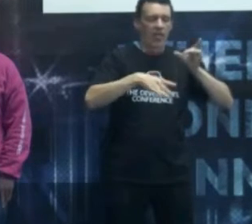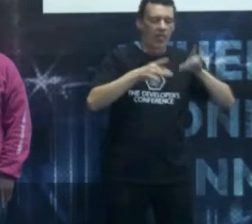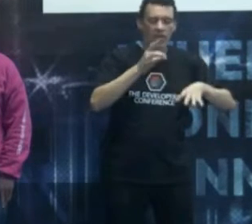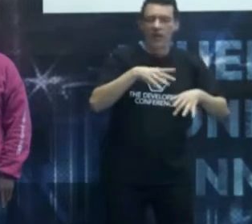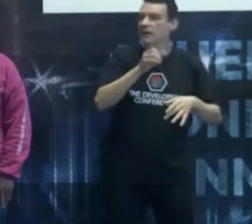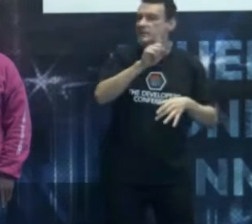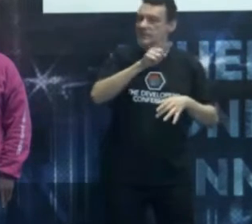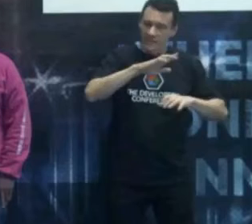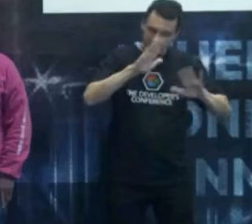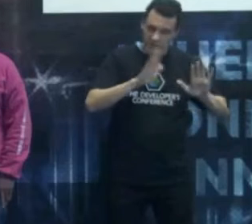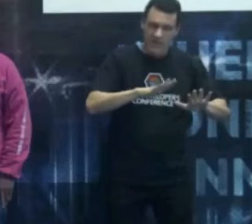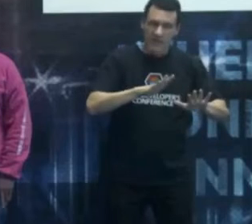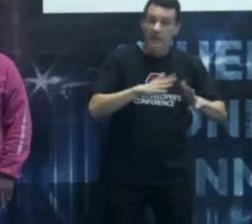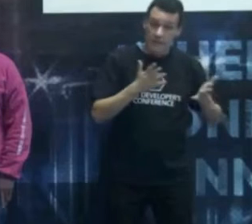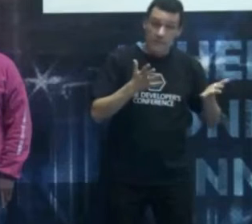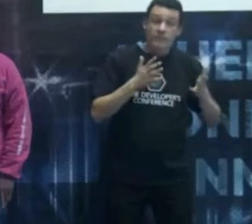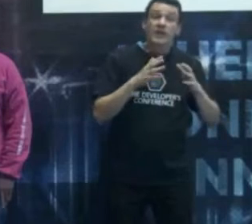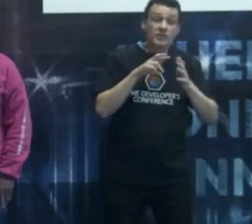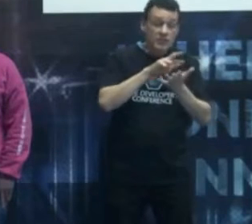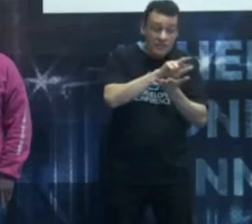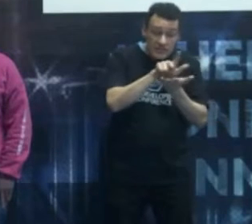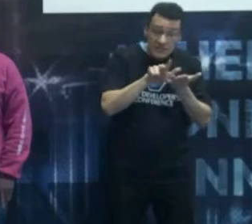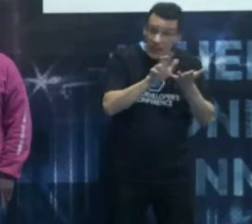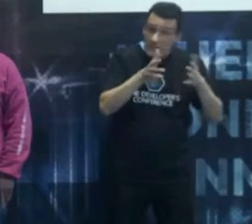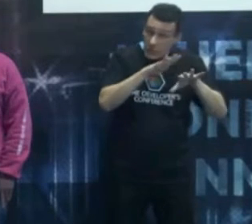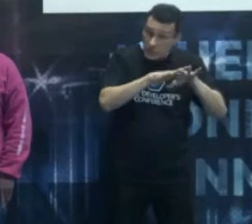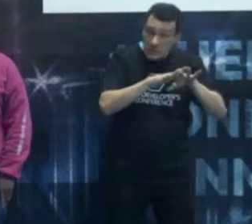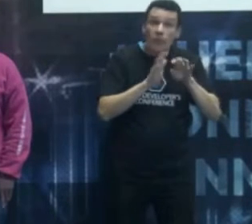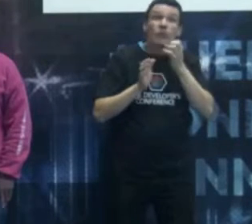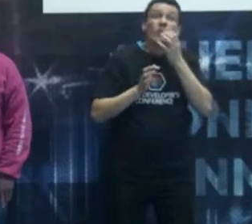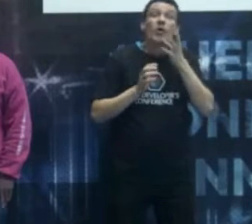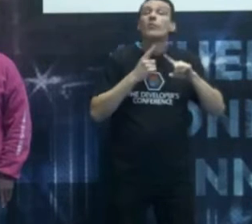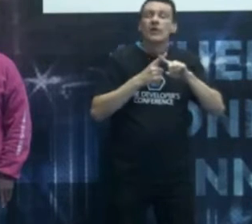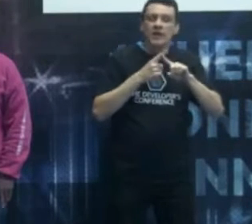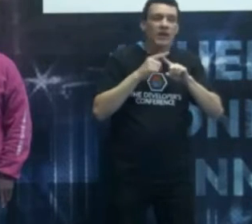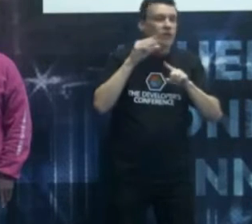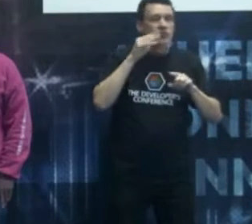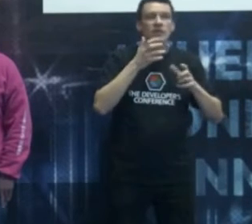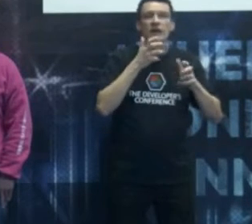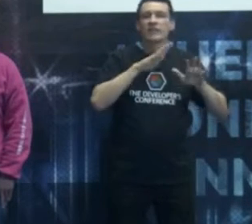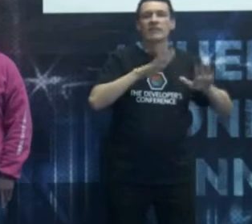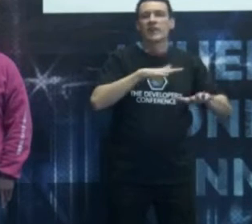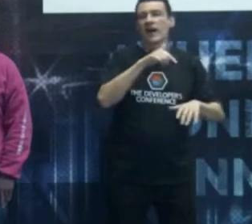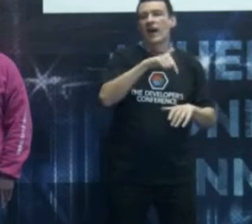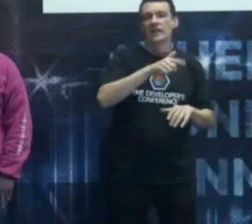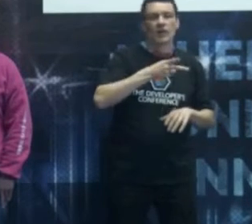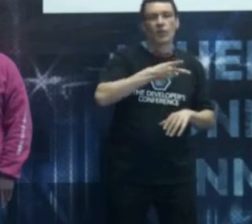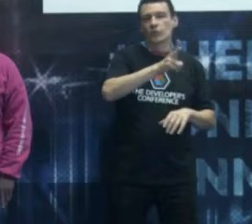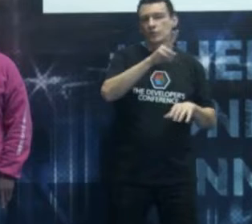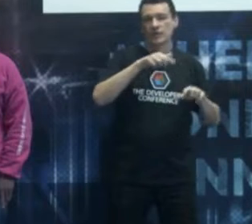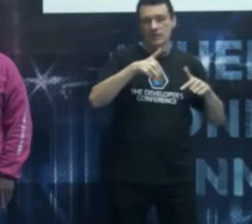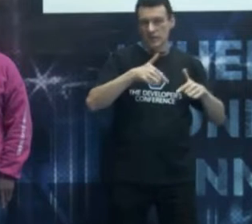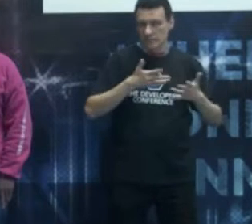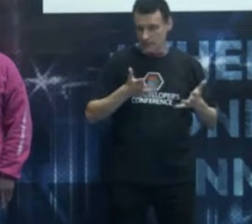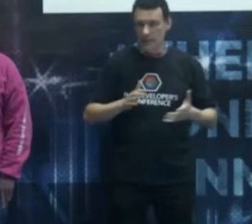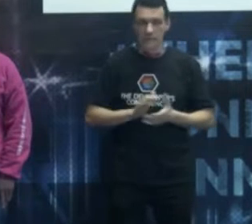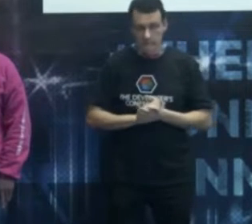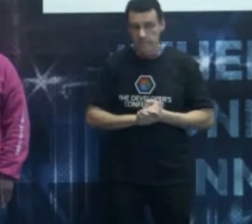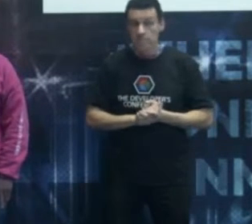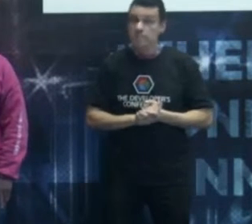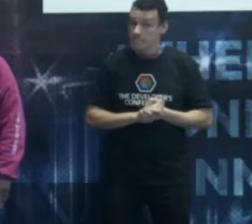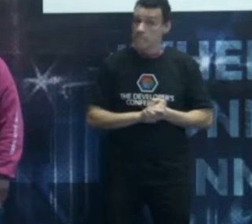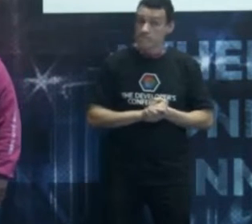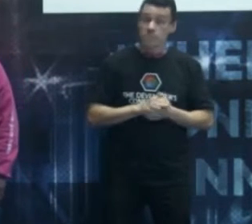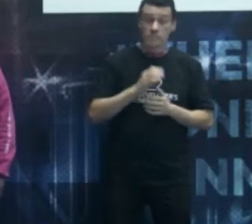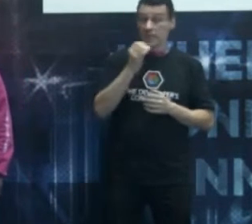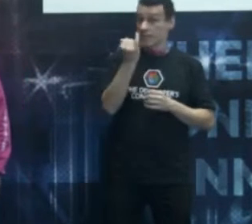gente já sabe os valores agregados. Recorrentemente, a gente vem reforçando os valores agregados de trabalhar